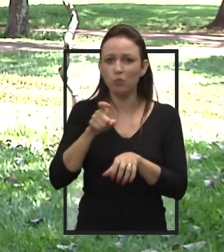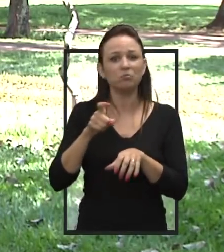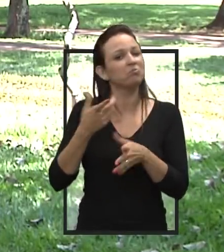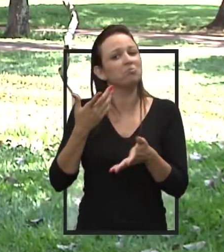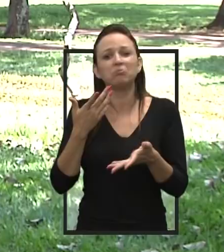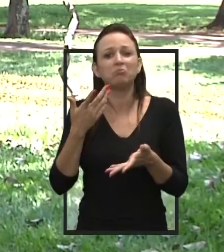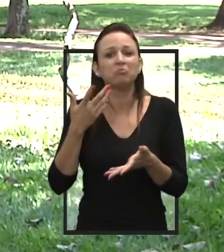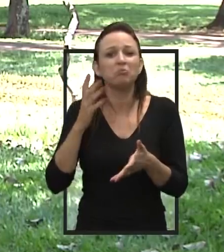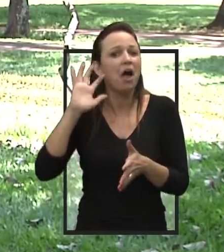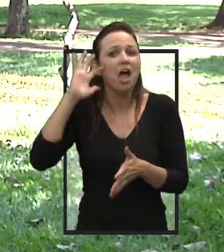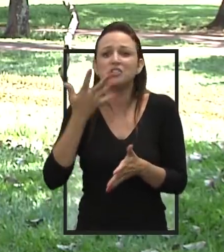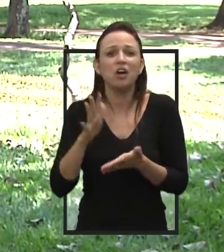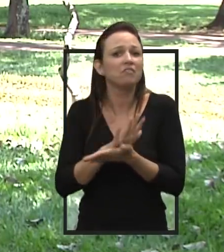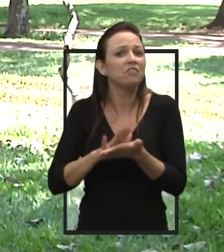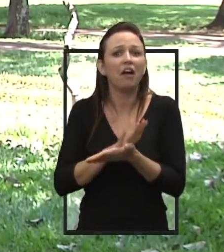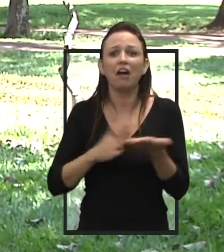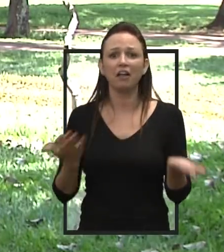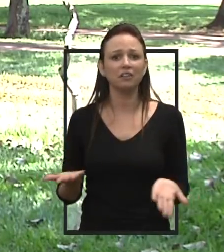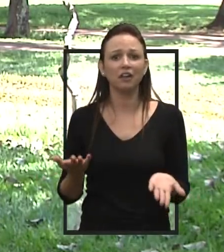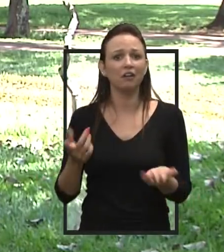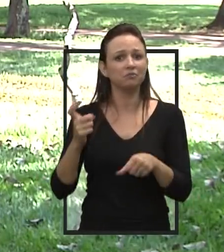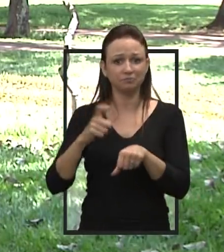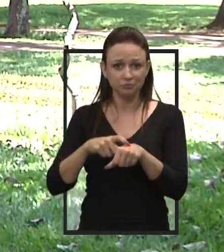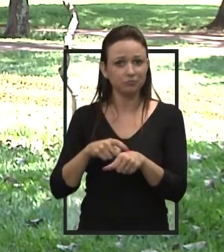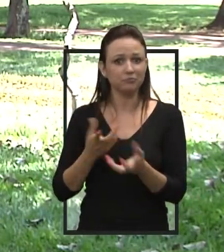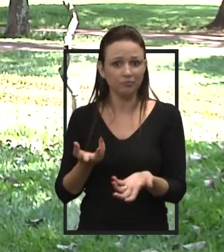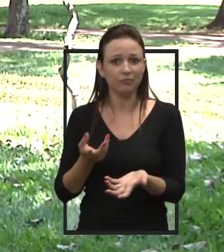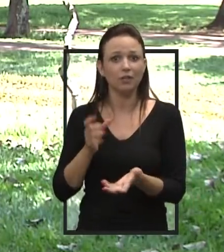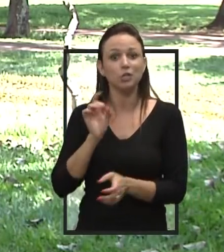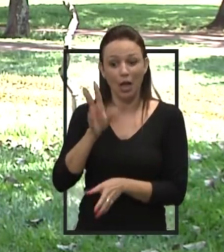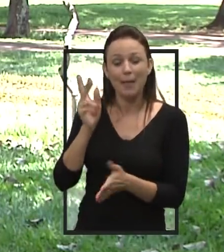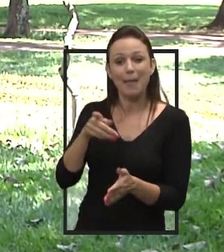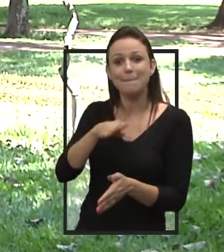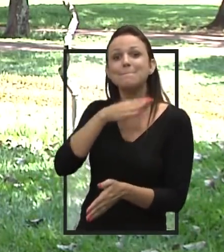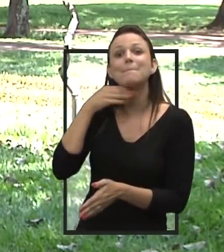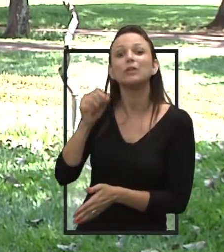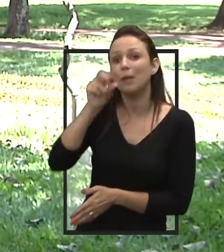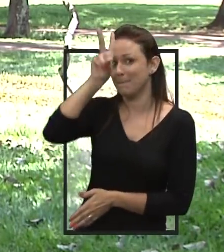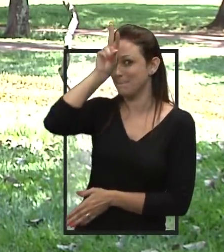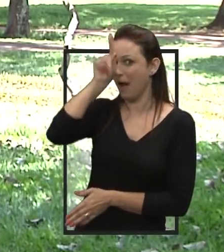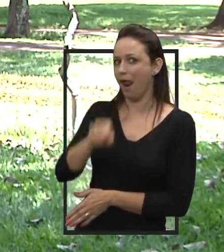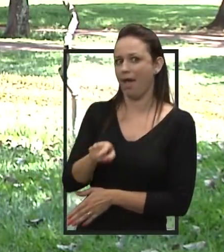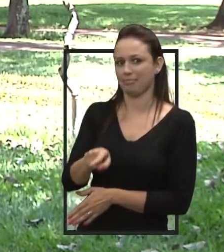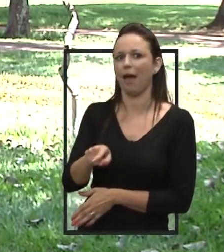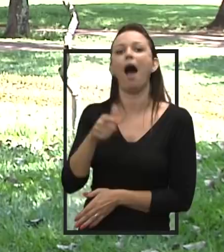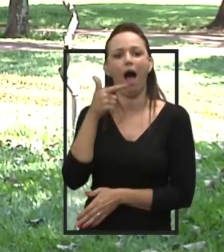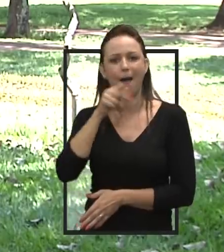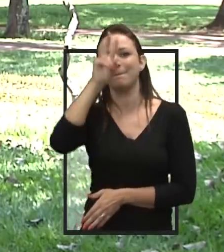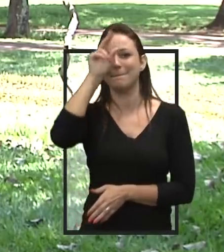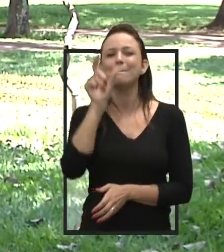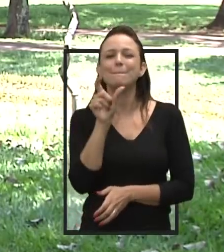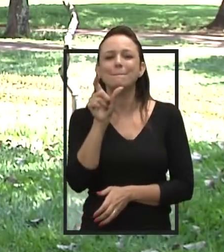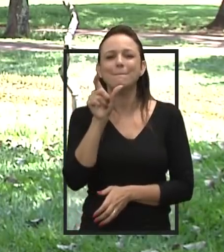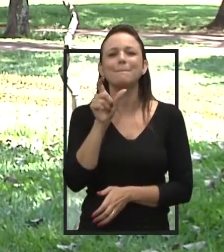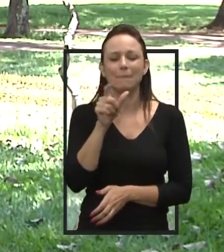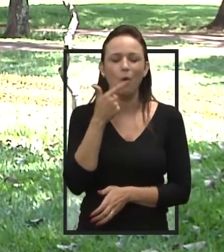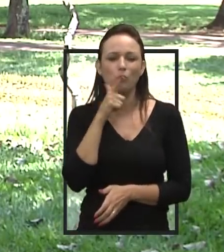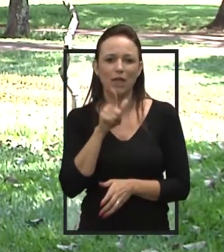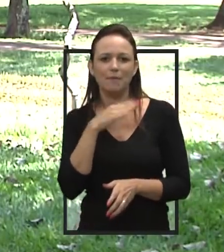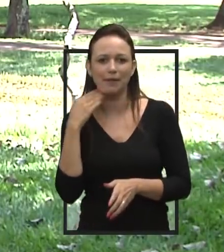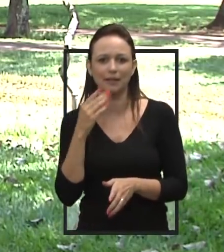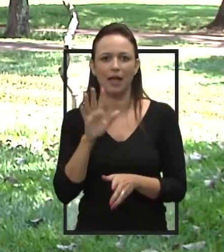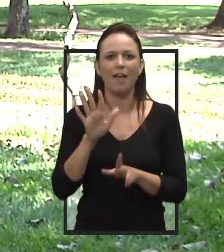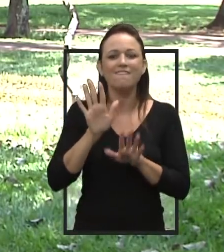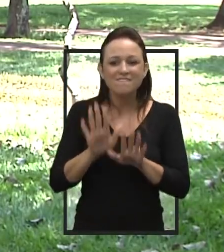mais efeito nenhum para escorpião. Só que ele vai continuar matando barata. Ele vai ficar presente no local durante pelo menos 2